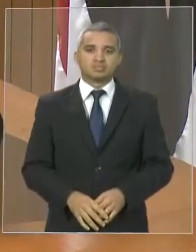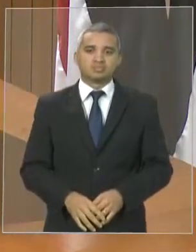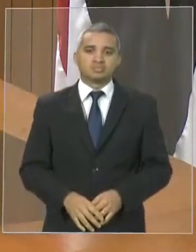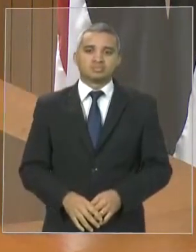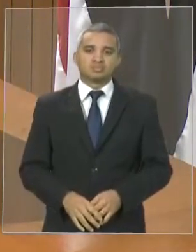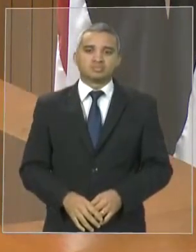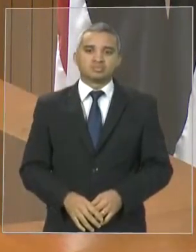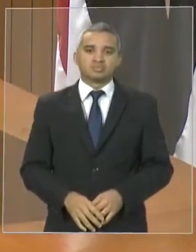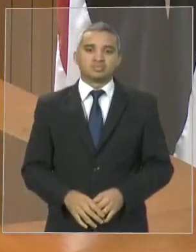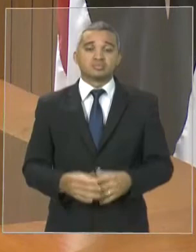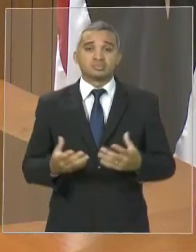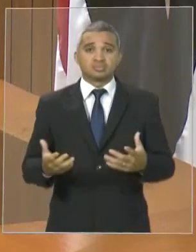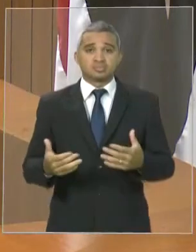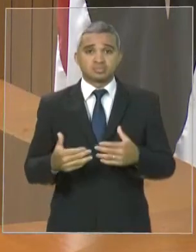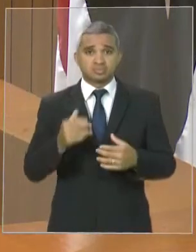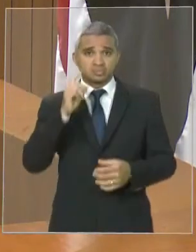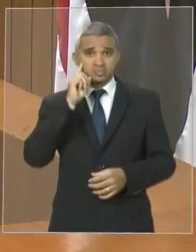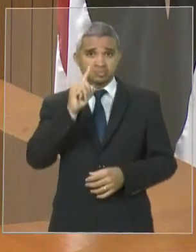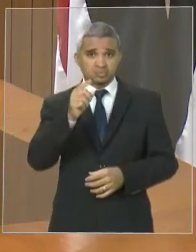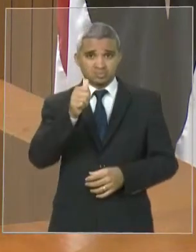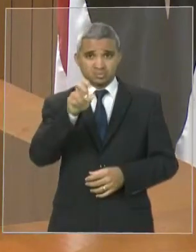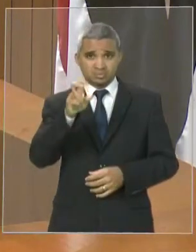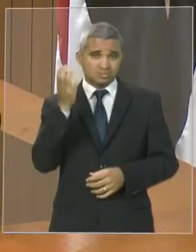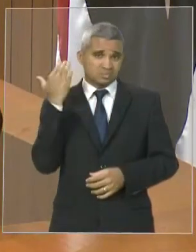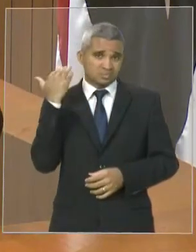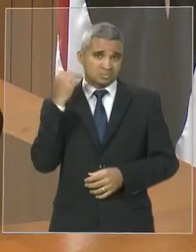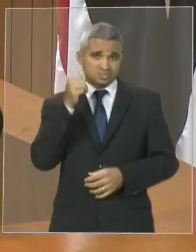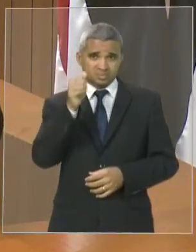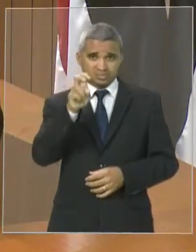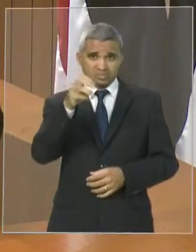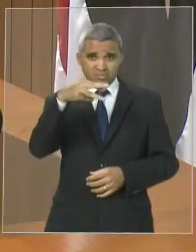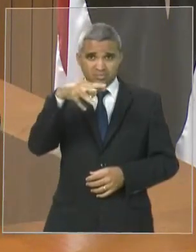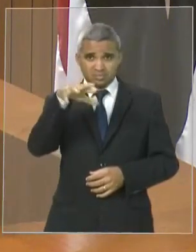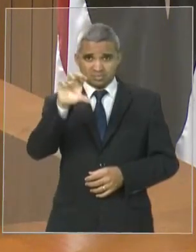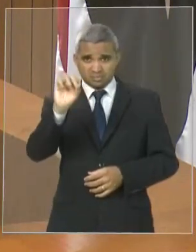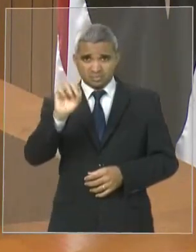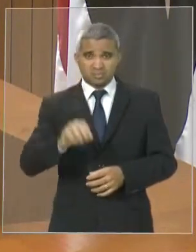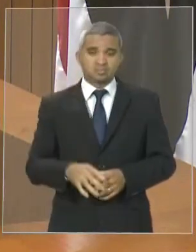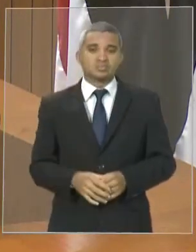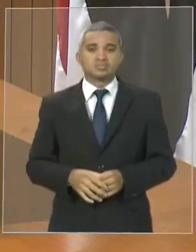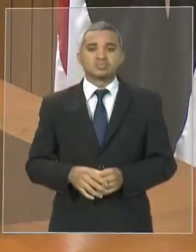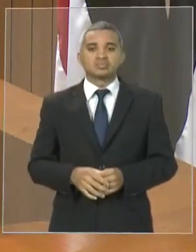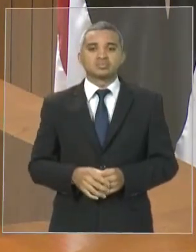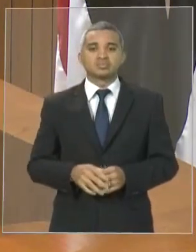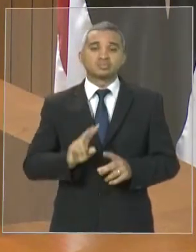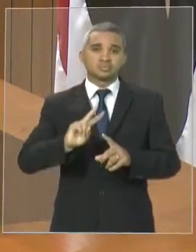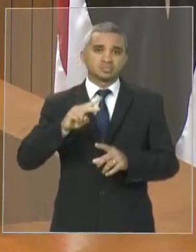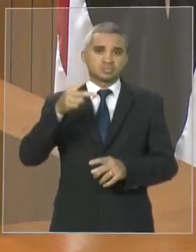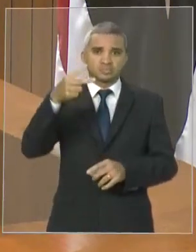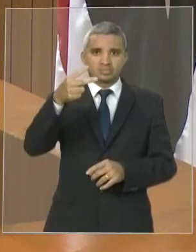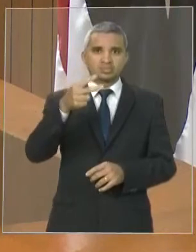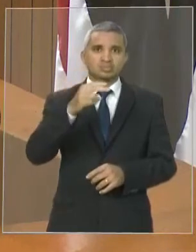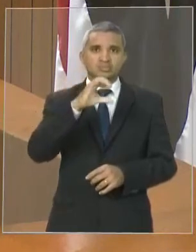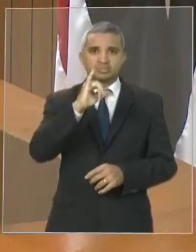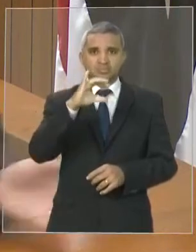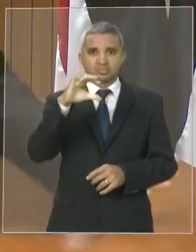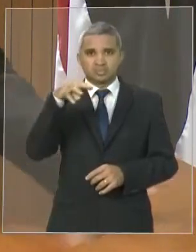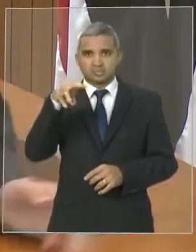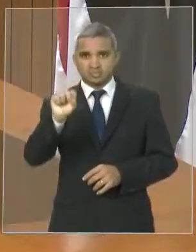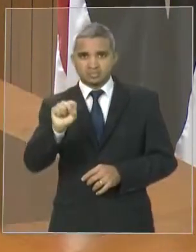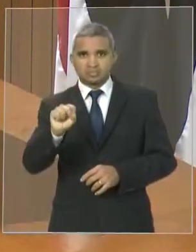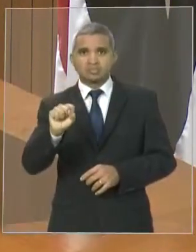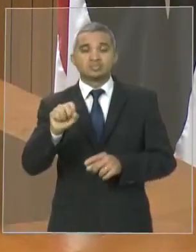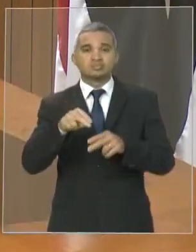a partir do dia 15 de março, o aumento da alíquota e o novo regime de cobrança da antecipação do ICMS, se